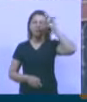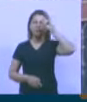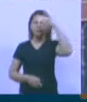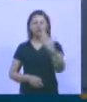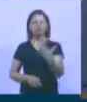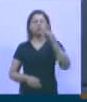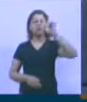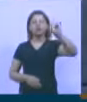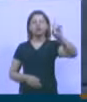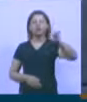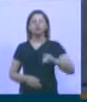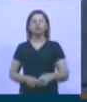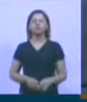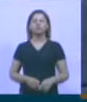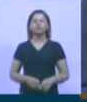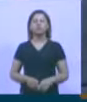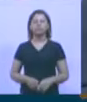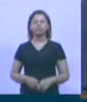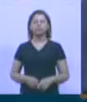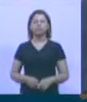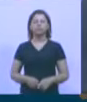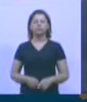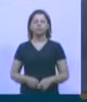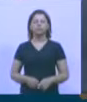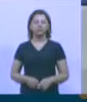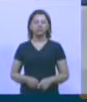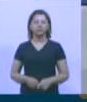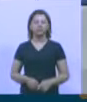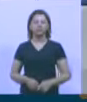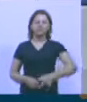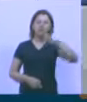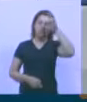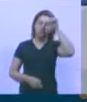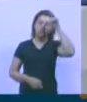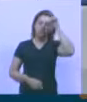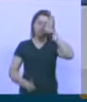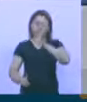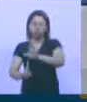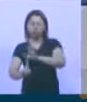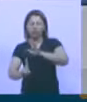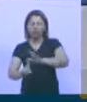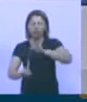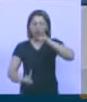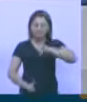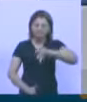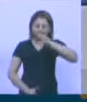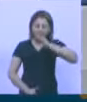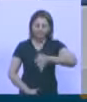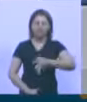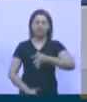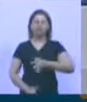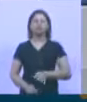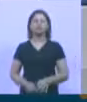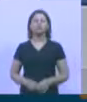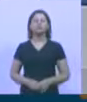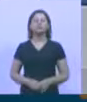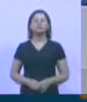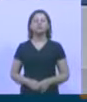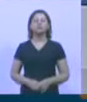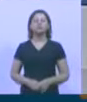Deus. Satan is the great accuser. Ele é o grande acusador. Satanás é o grande acusador. He